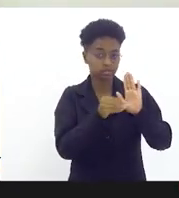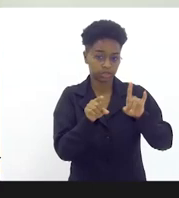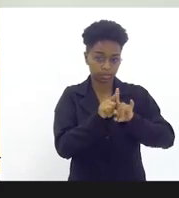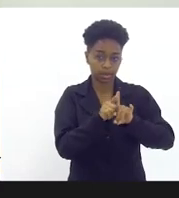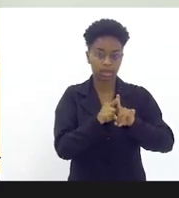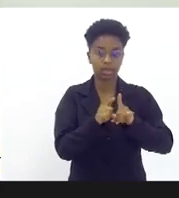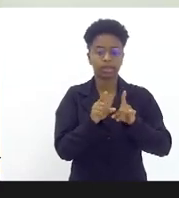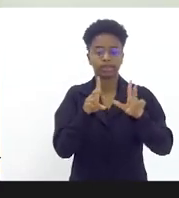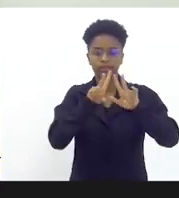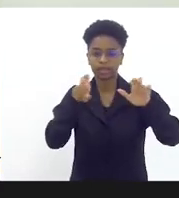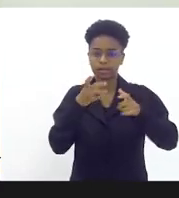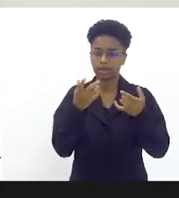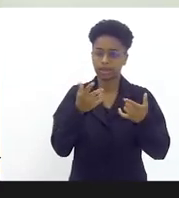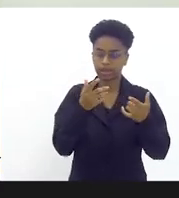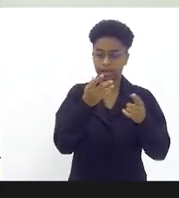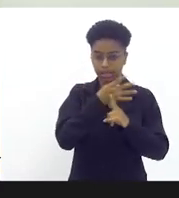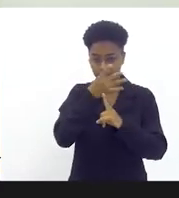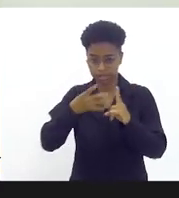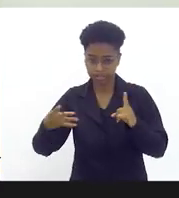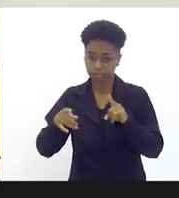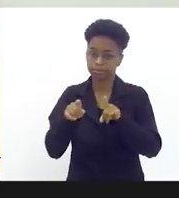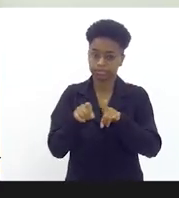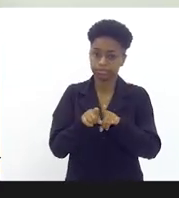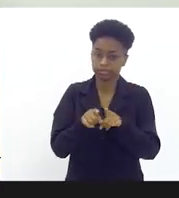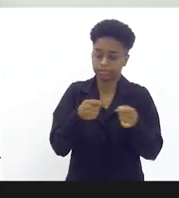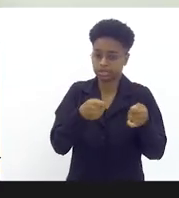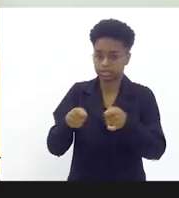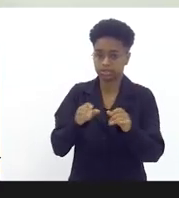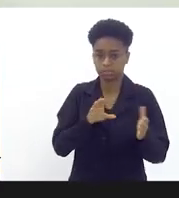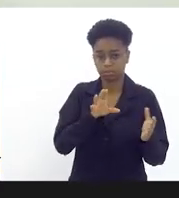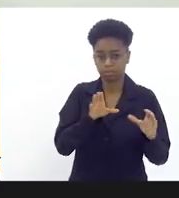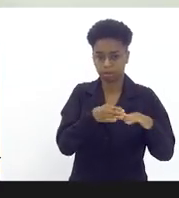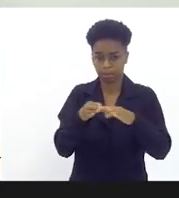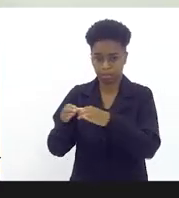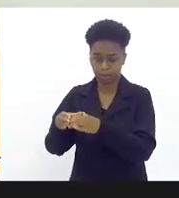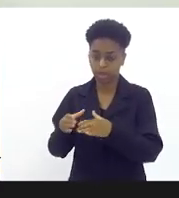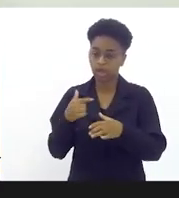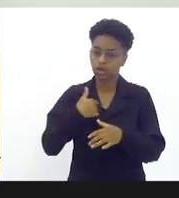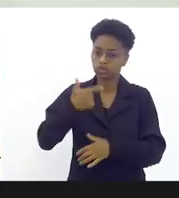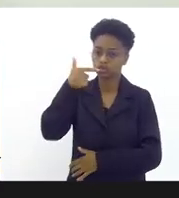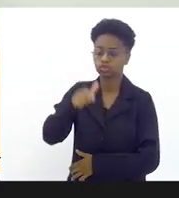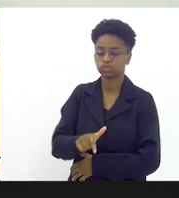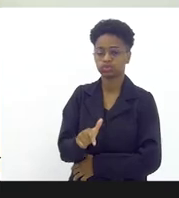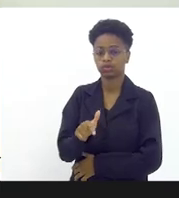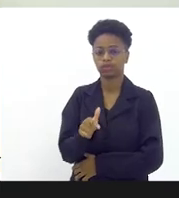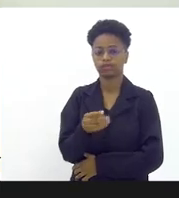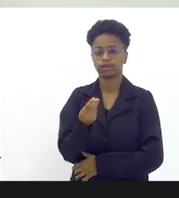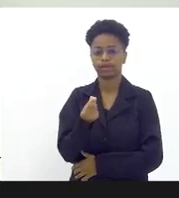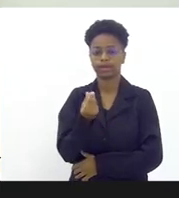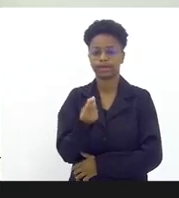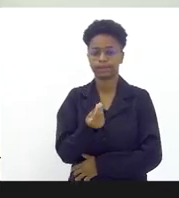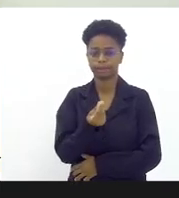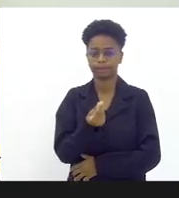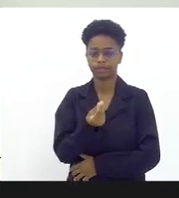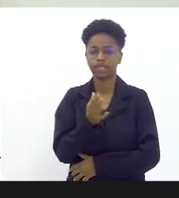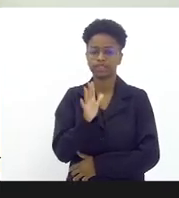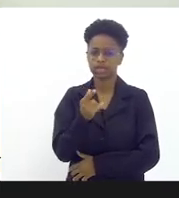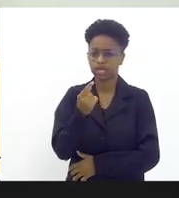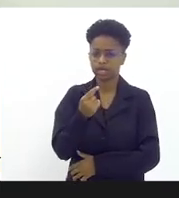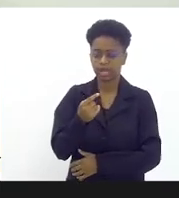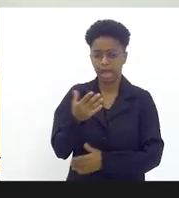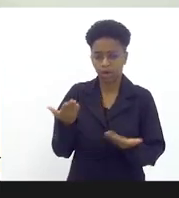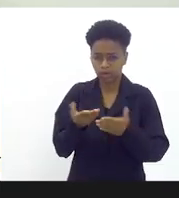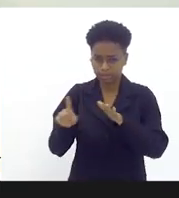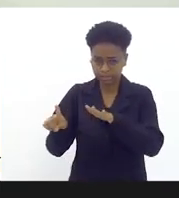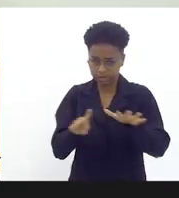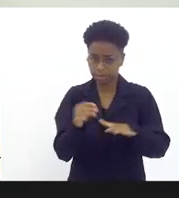de negociação coletiva, né, e dentro dos acordos coletivos. Então, deixo aqui novamente, estamos numa semana importante,